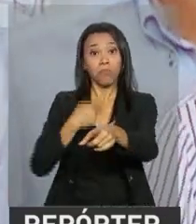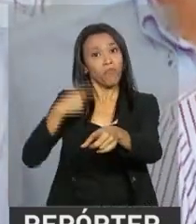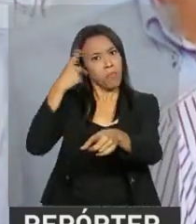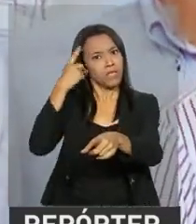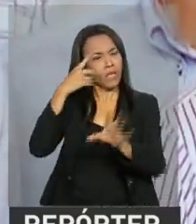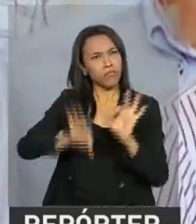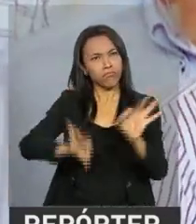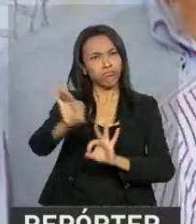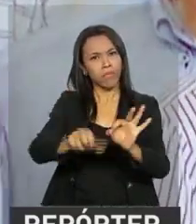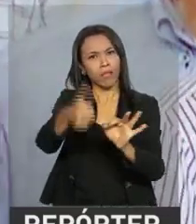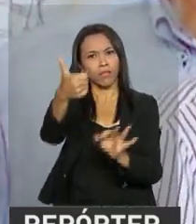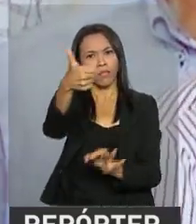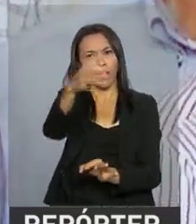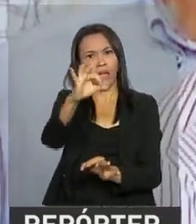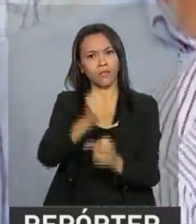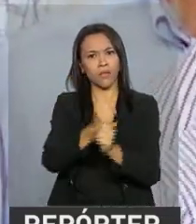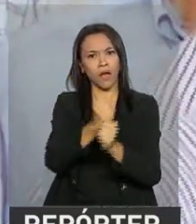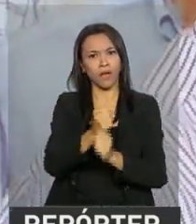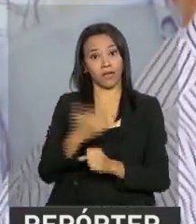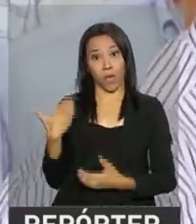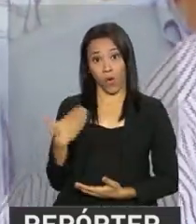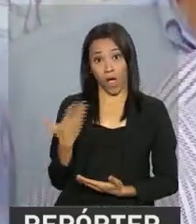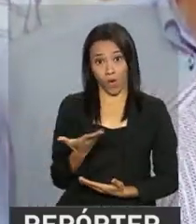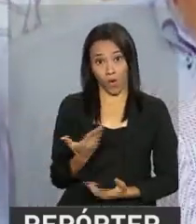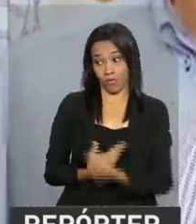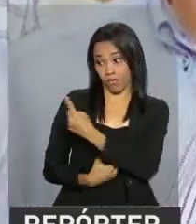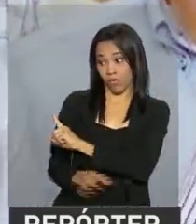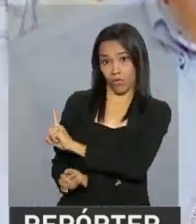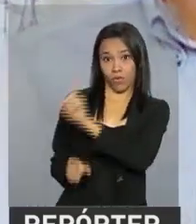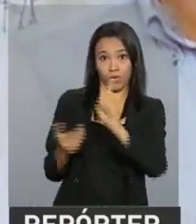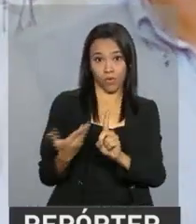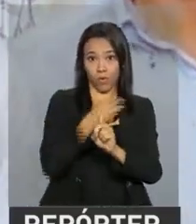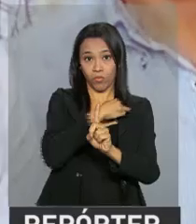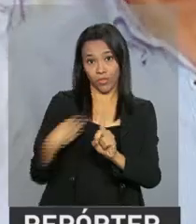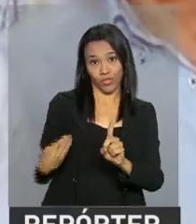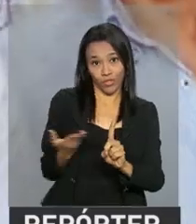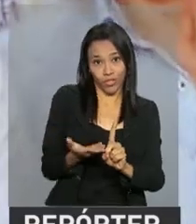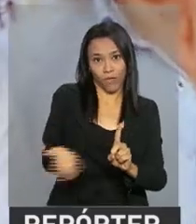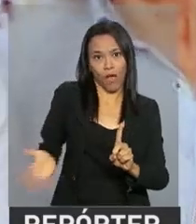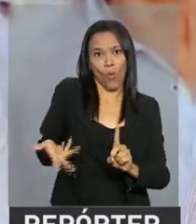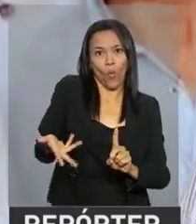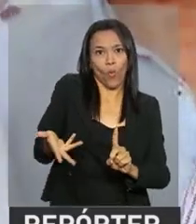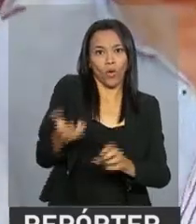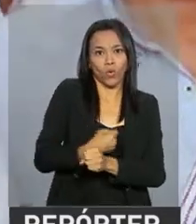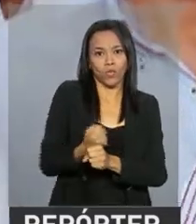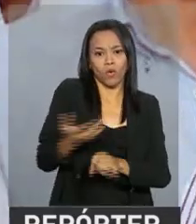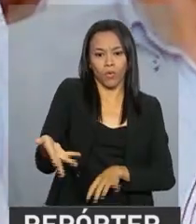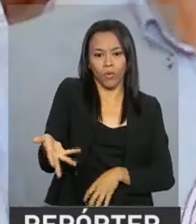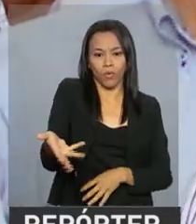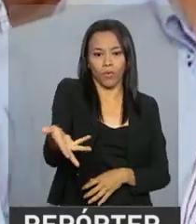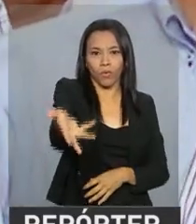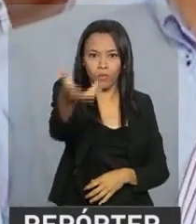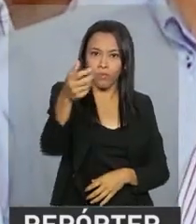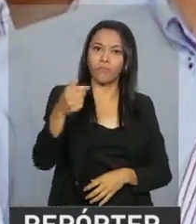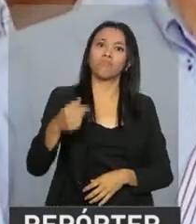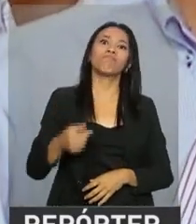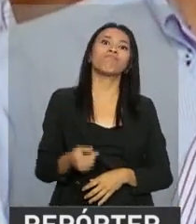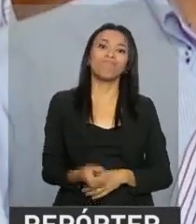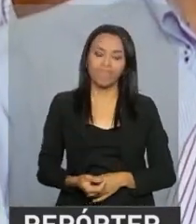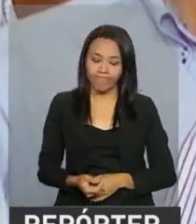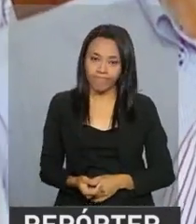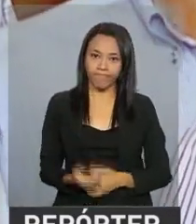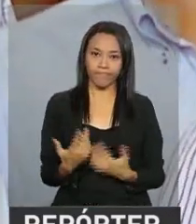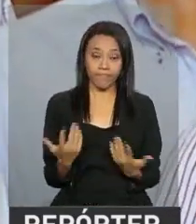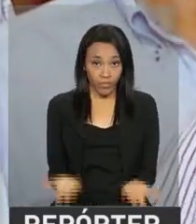anos, mas que agora, sob a batuta aqui do nosso ministro Helder Barbalho, tem ganhado um ritmo muito intenso,